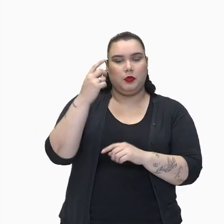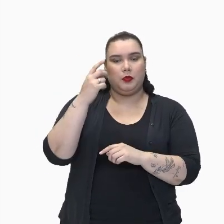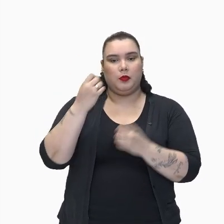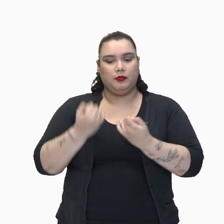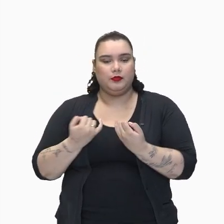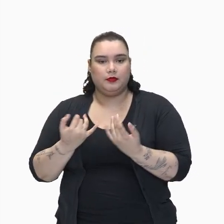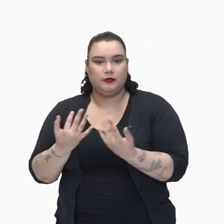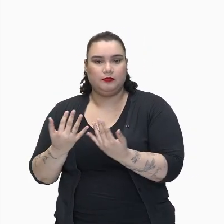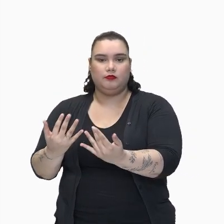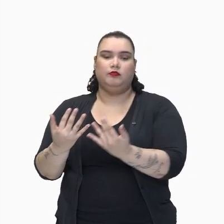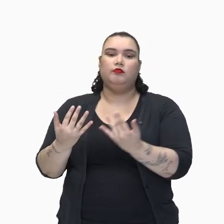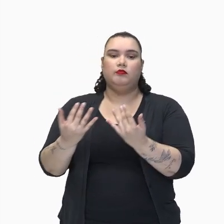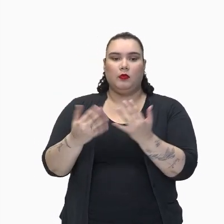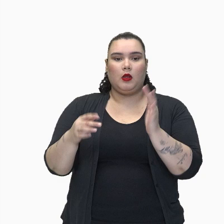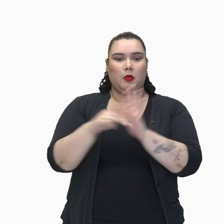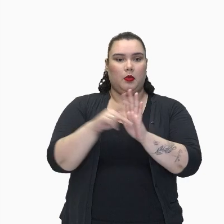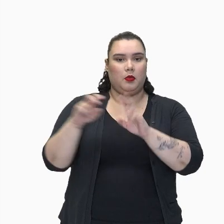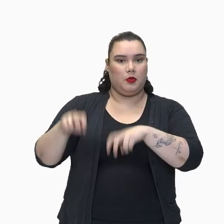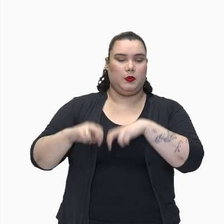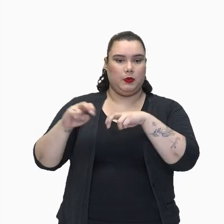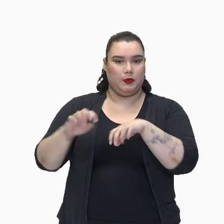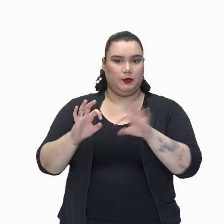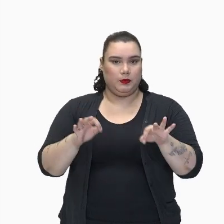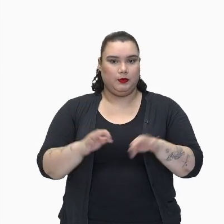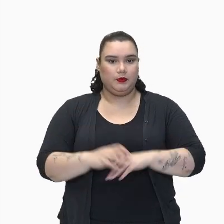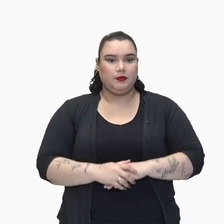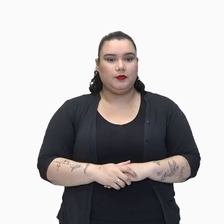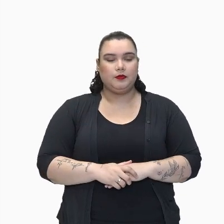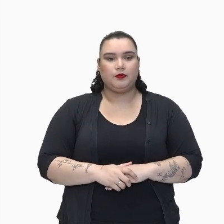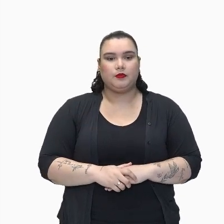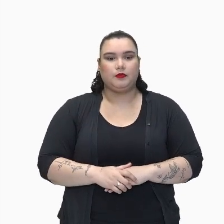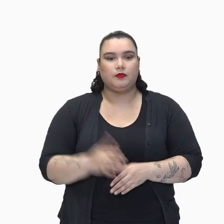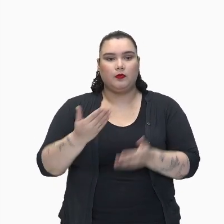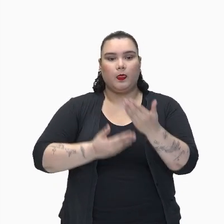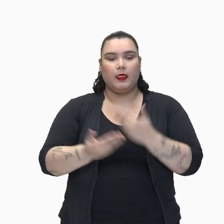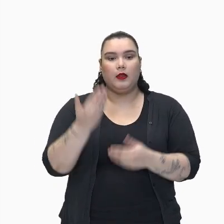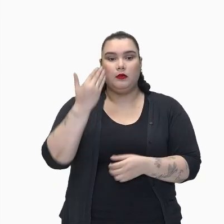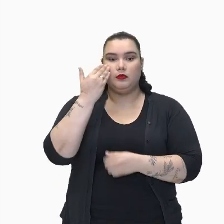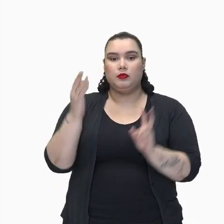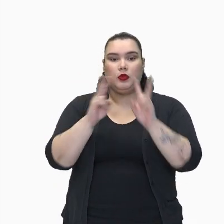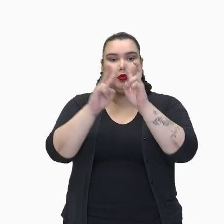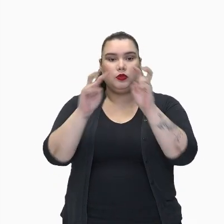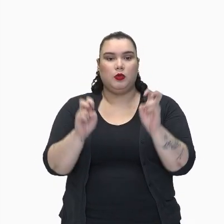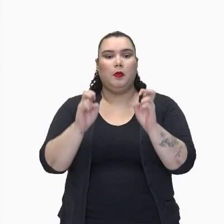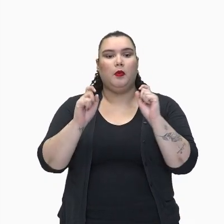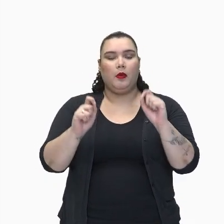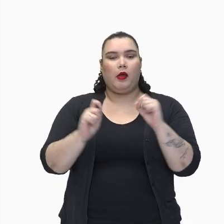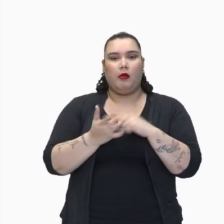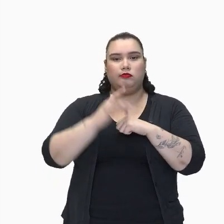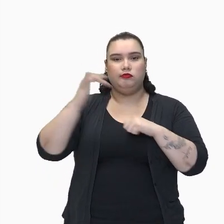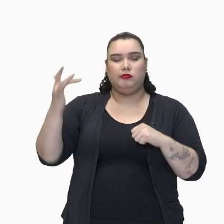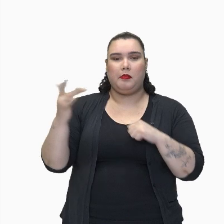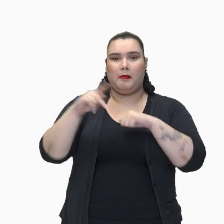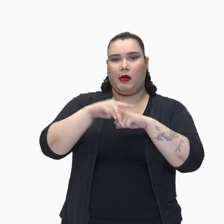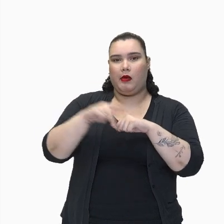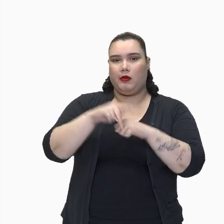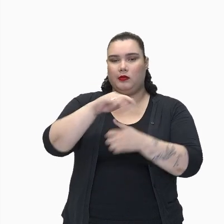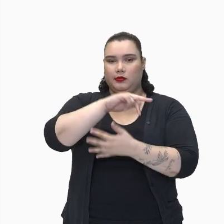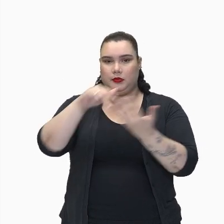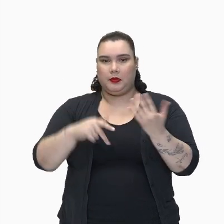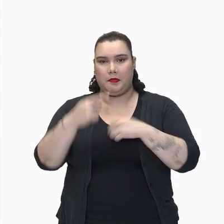cultivo lá da agrícola, não é isso? Vamos falar um pouquinho sobre mineração. Então,